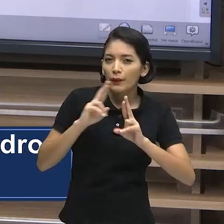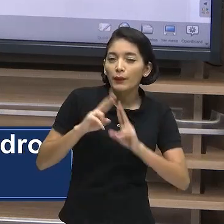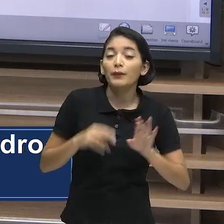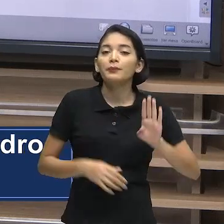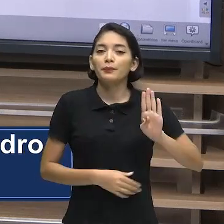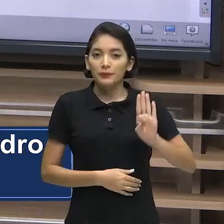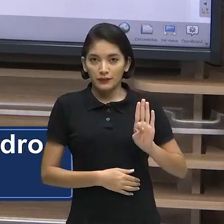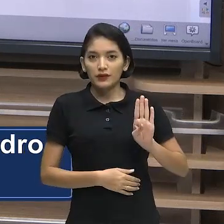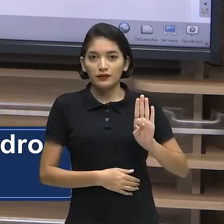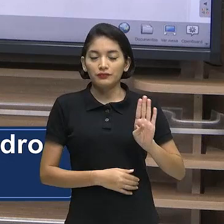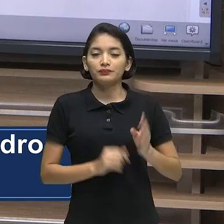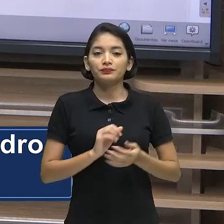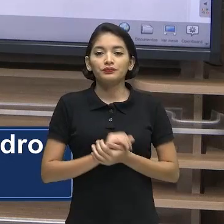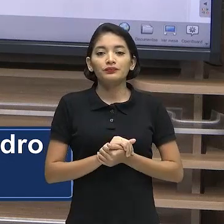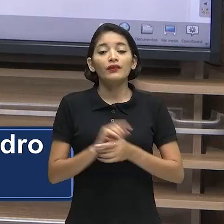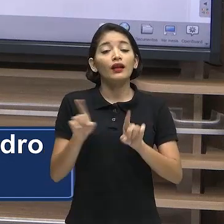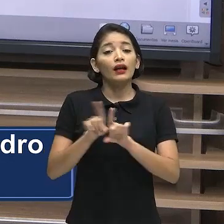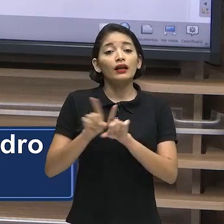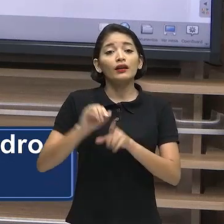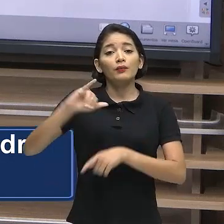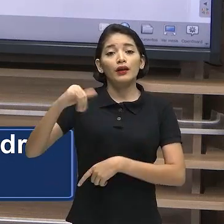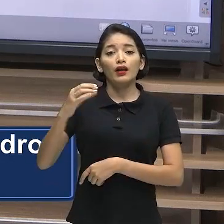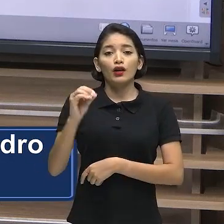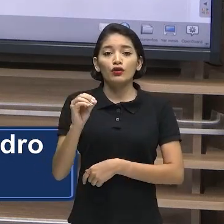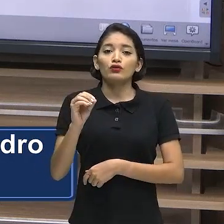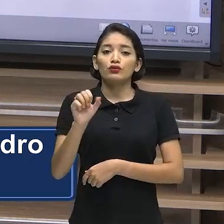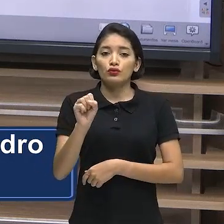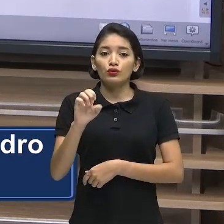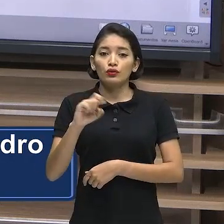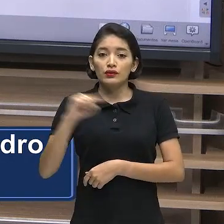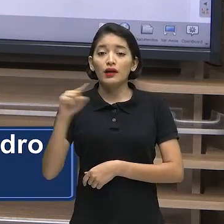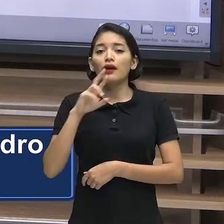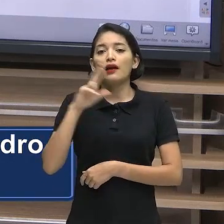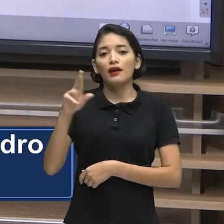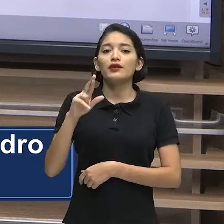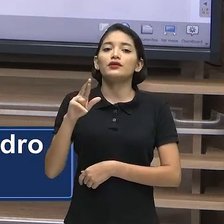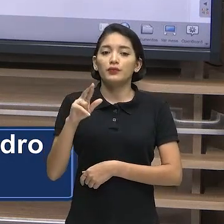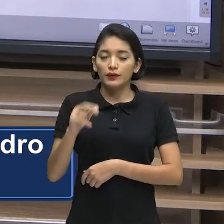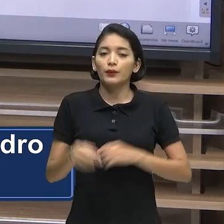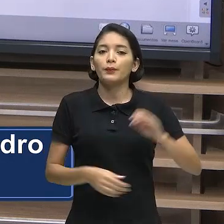alternativa B. O José Roberto, né, também marcou a alternativa B.